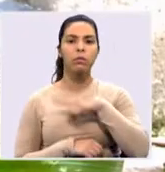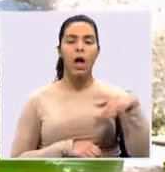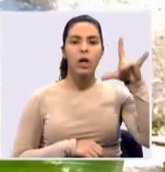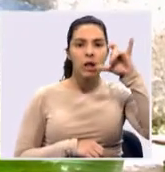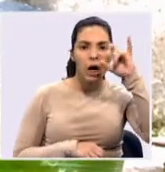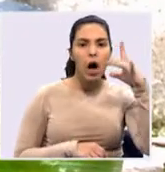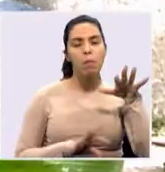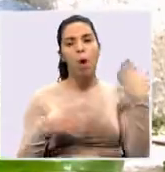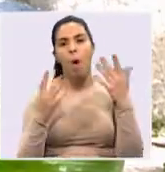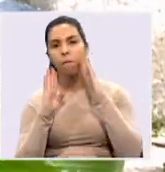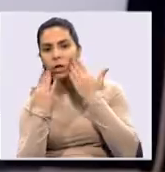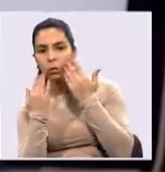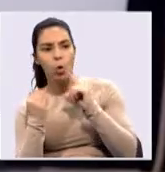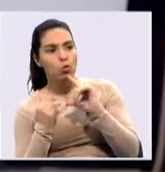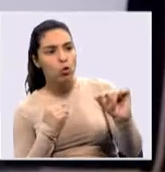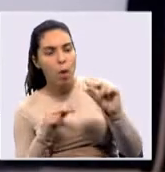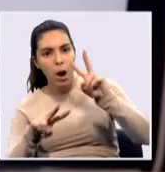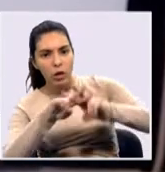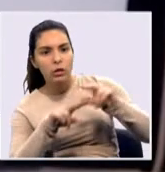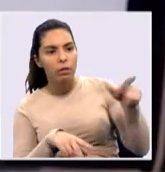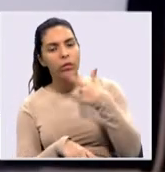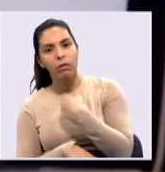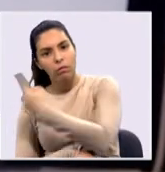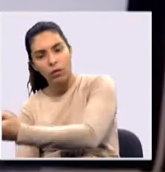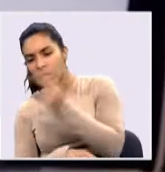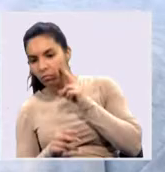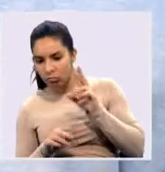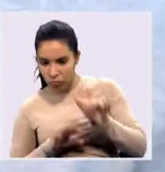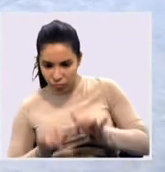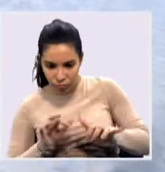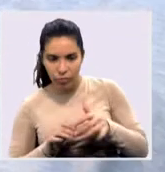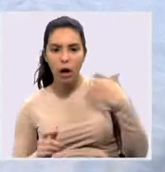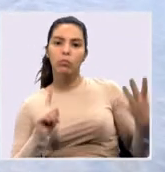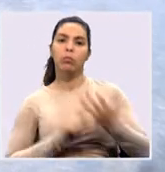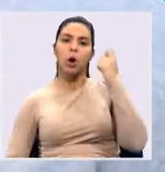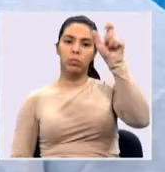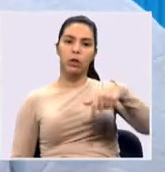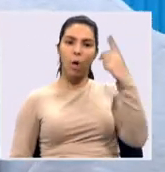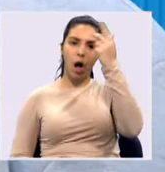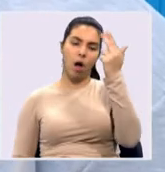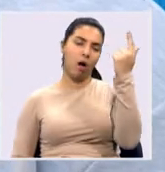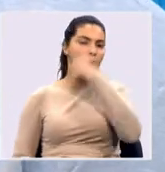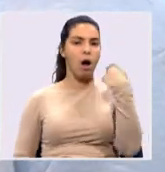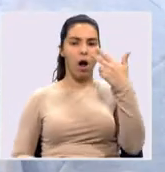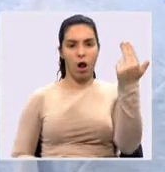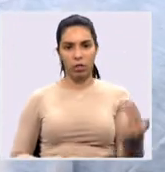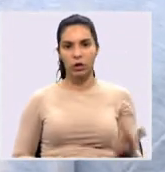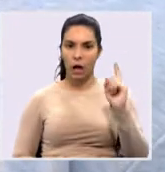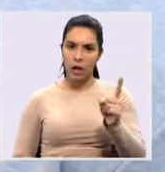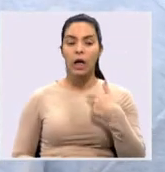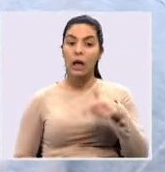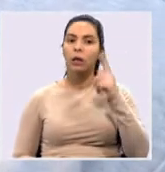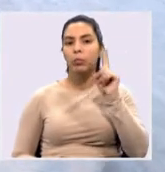pessoa, quem é a assinatura para pesquisar no Instagram ou no Facebook? Acho que isso nos tempos modernos, pá, é brutal. E é uma grande coisa positiva que